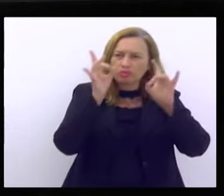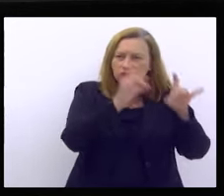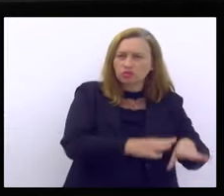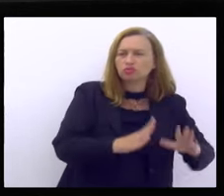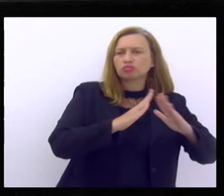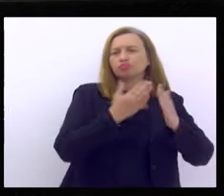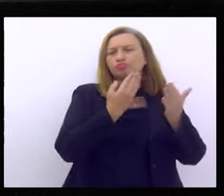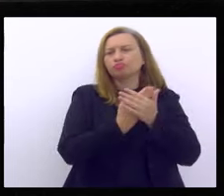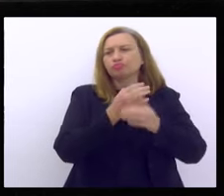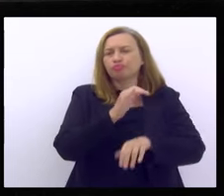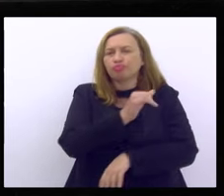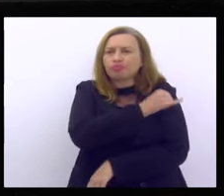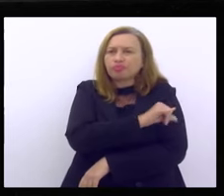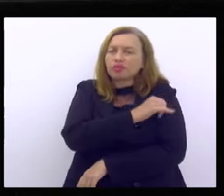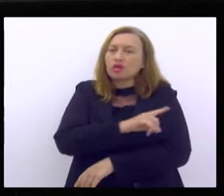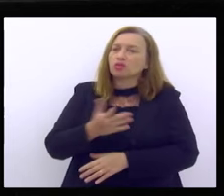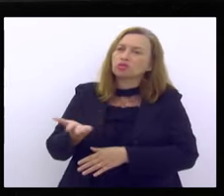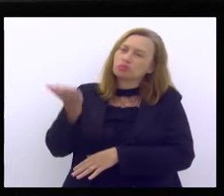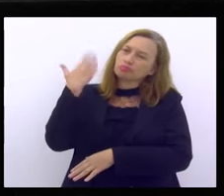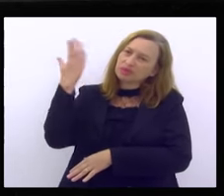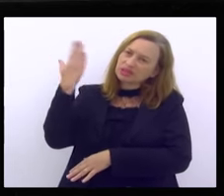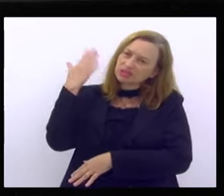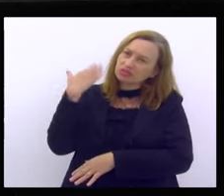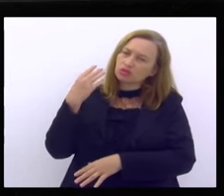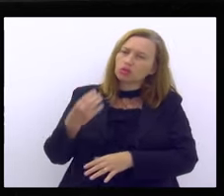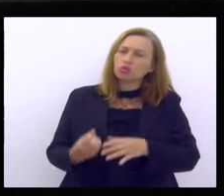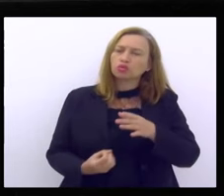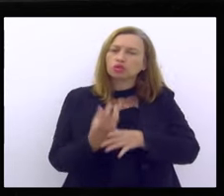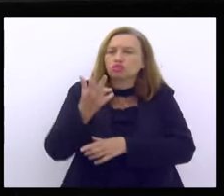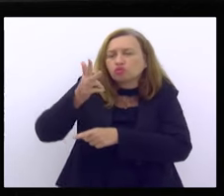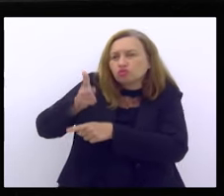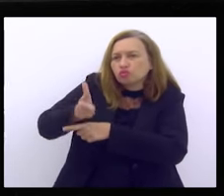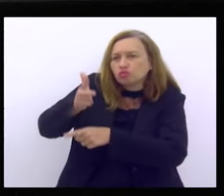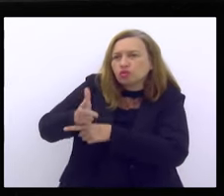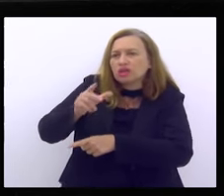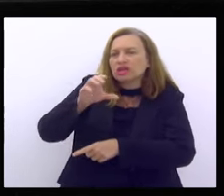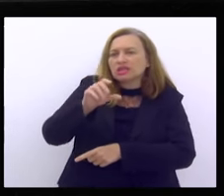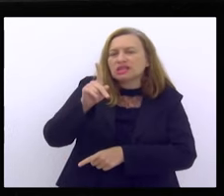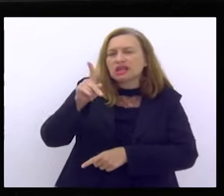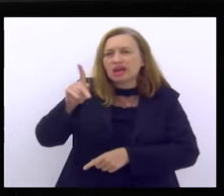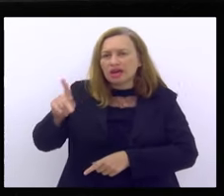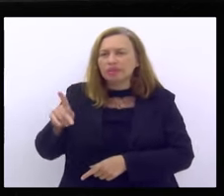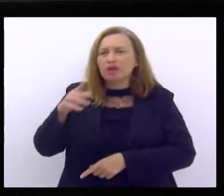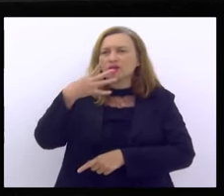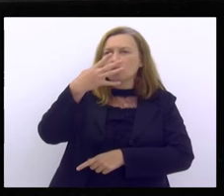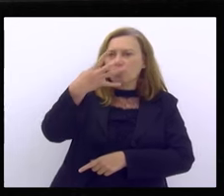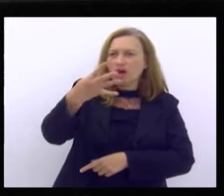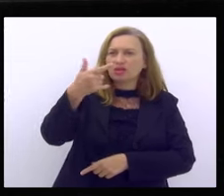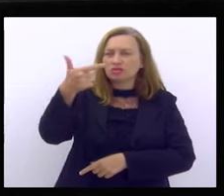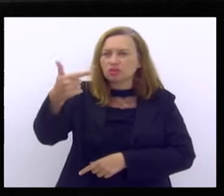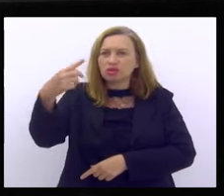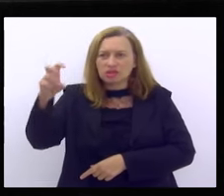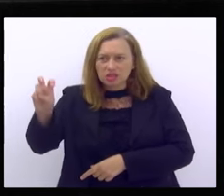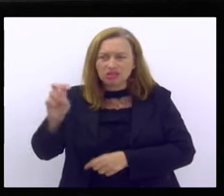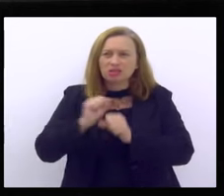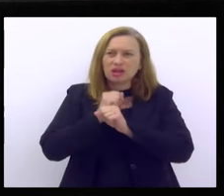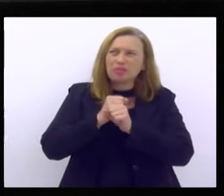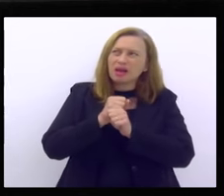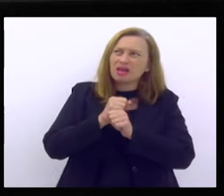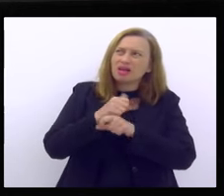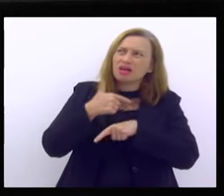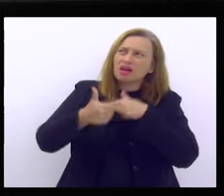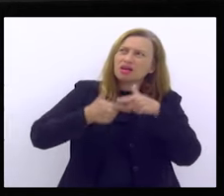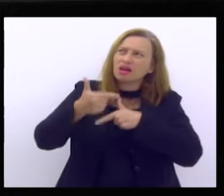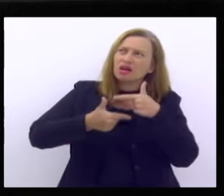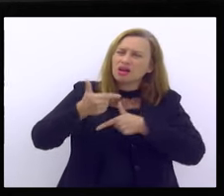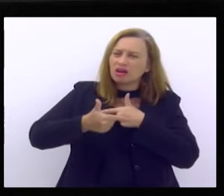Janeiro. Na época, eu fiz um vídeo relacionado à escola, ao CIEP 425, que eu trabalhei durante muitos anos, trabalhei durante